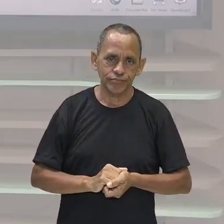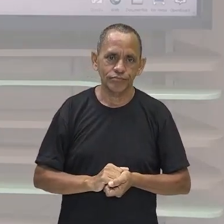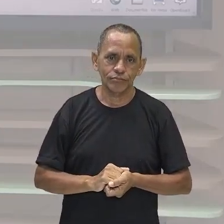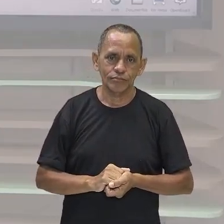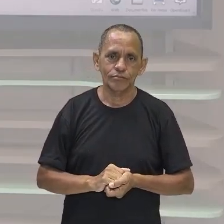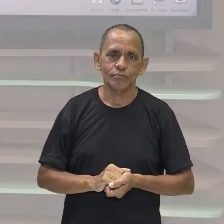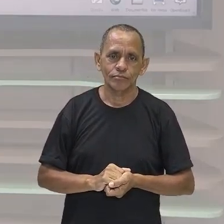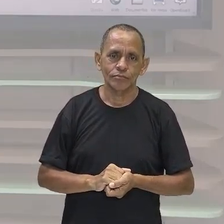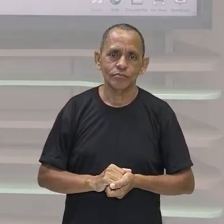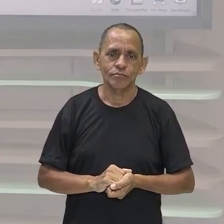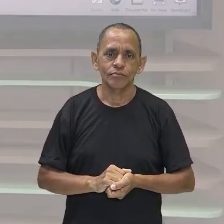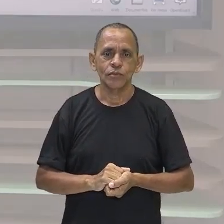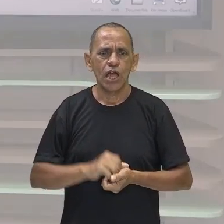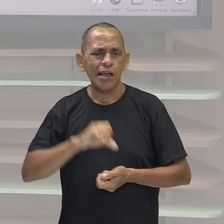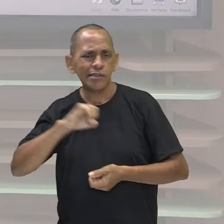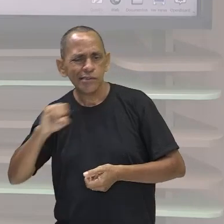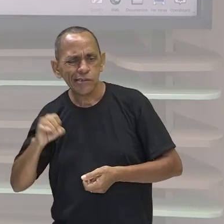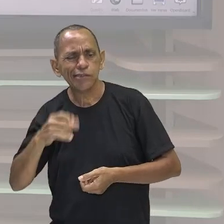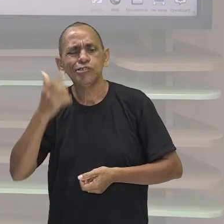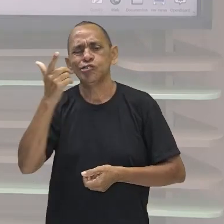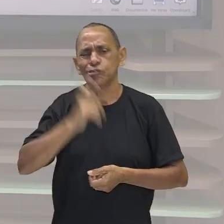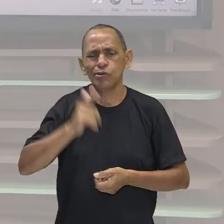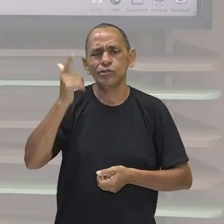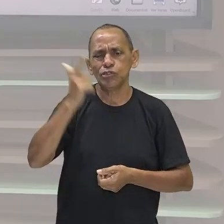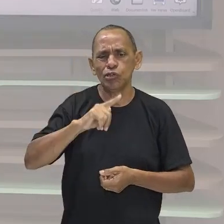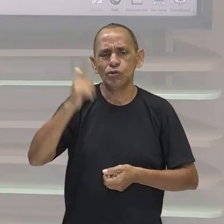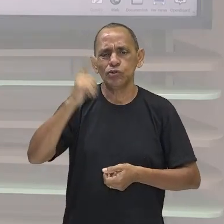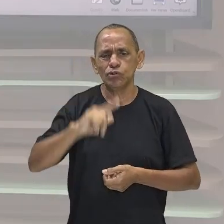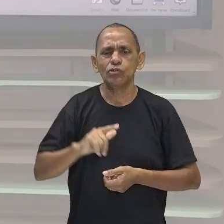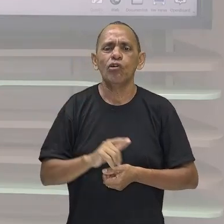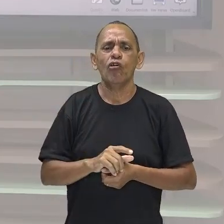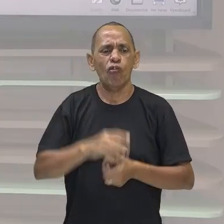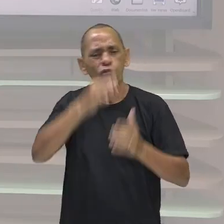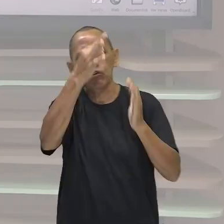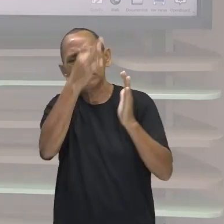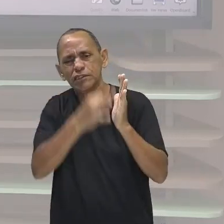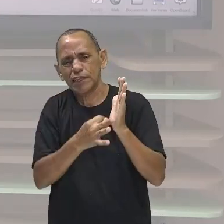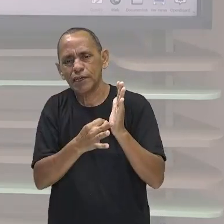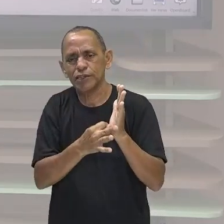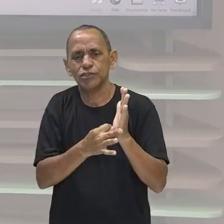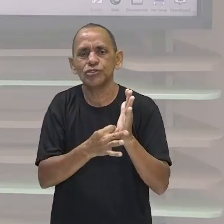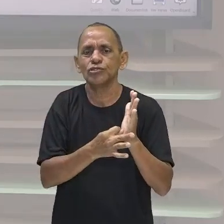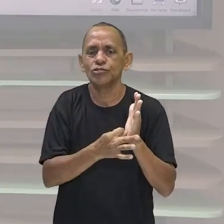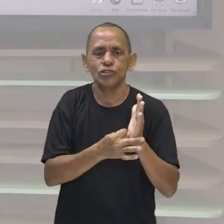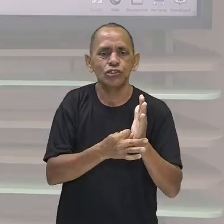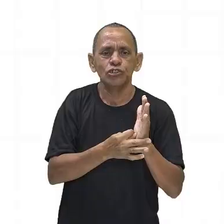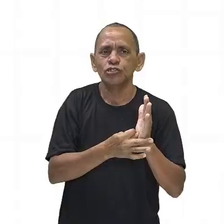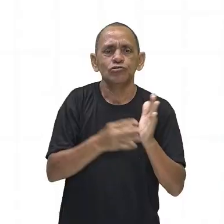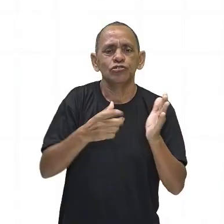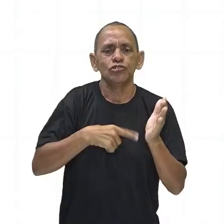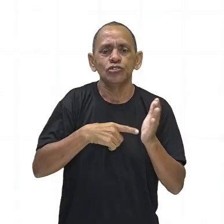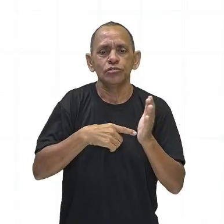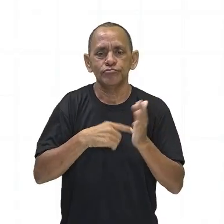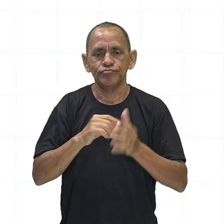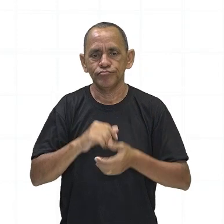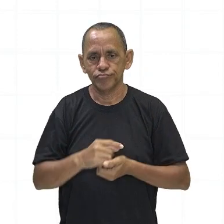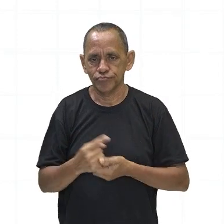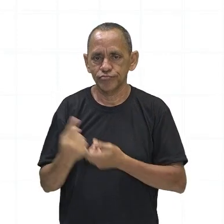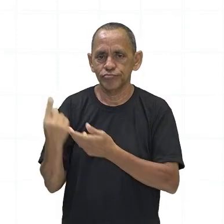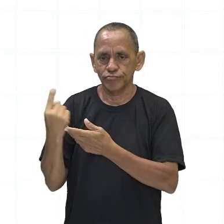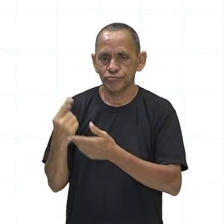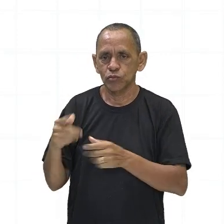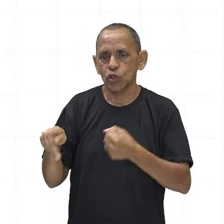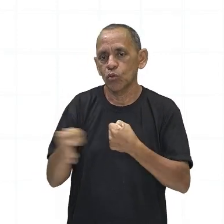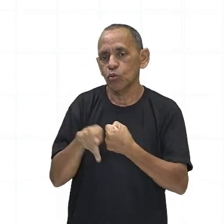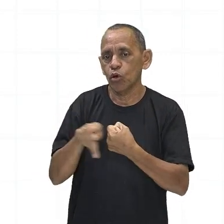ficaria muito cansativo. É um dos trabalhos dos pronomes que são substituir os nomes. Vamos conhecer eles agora, os pronomes, primeiramente os